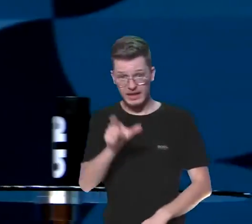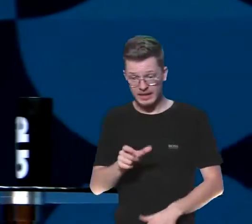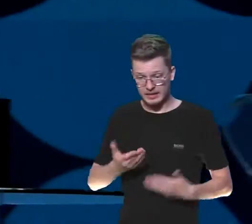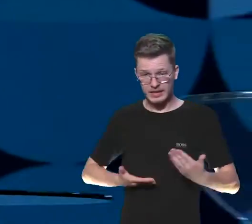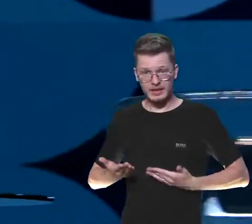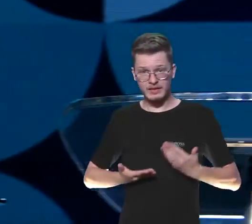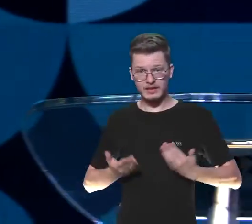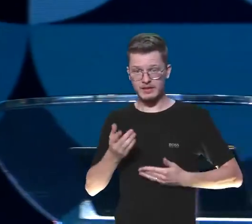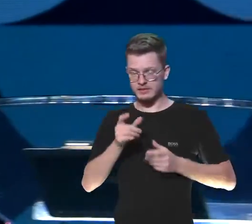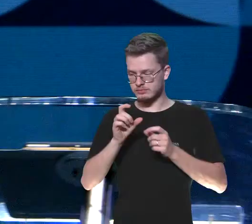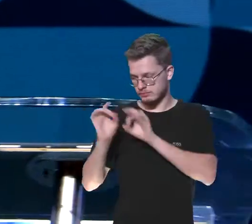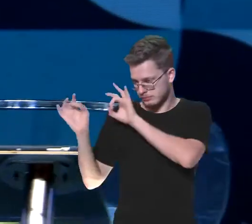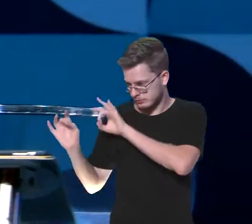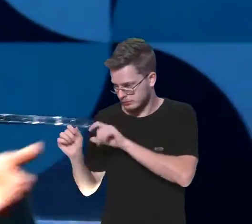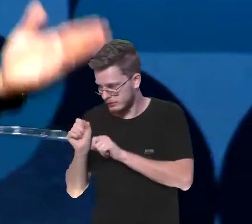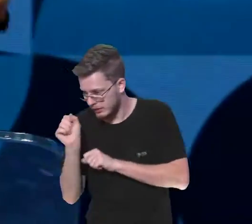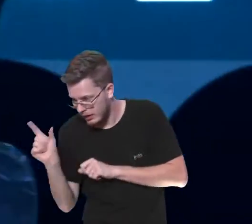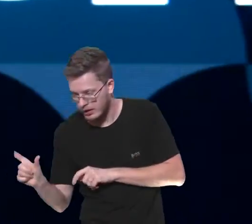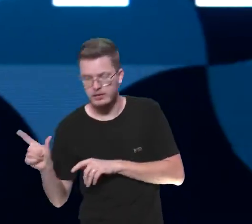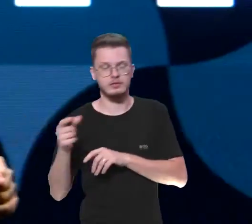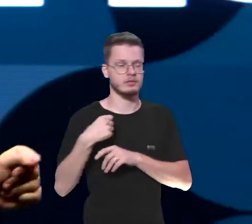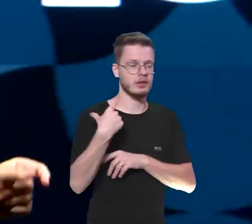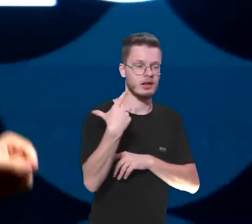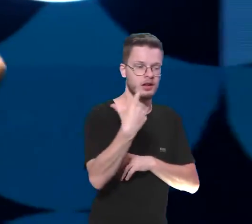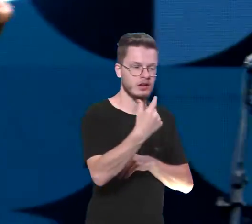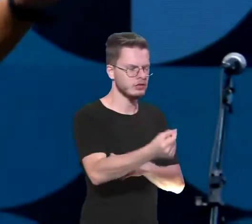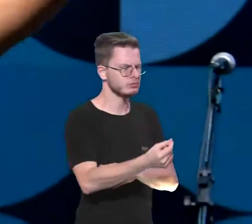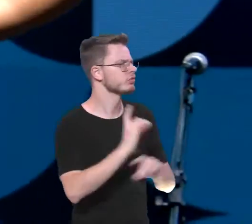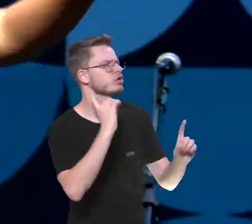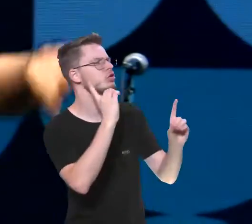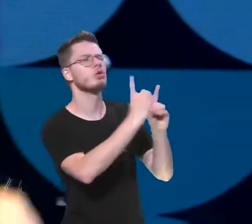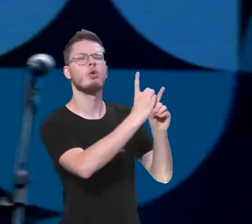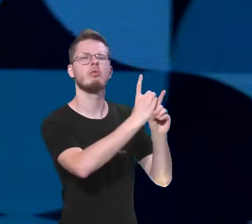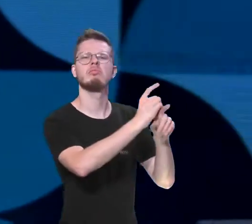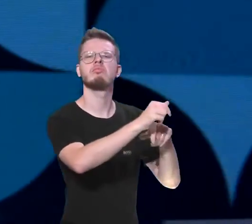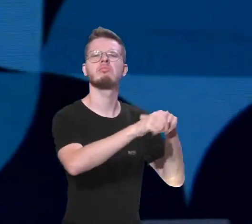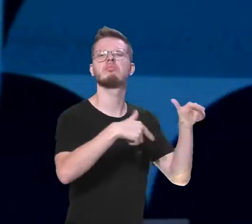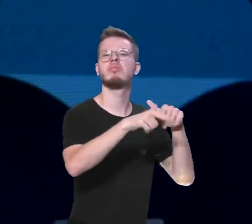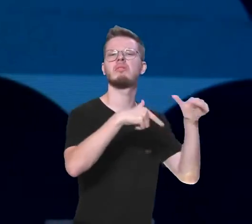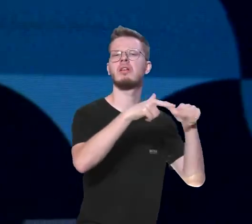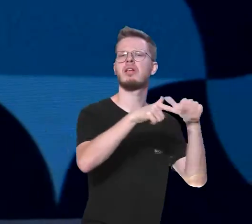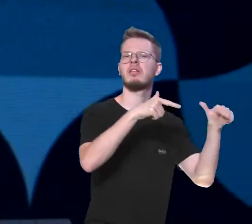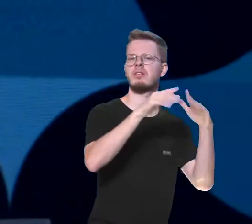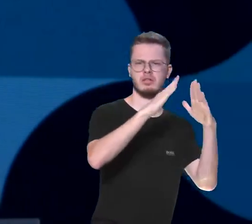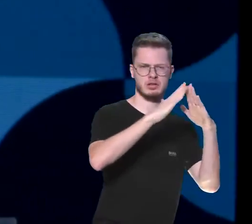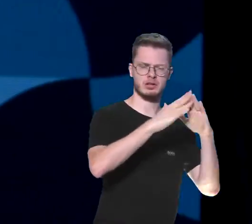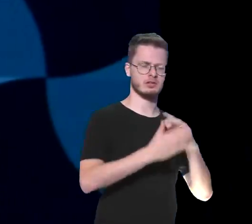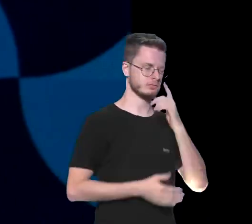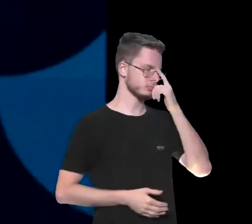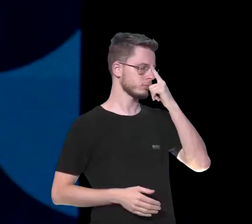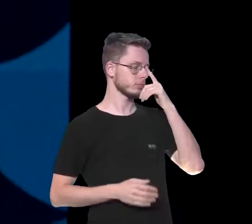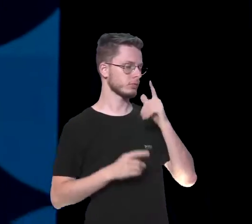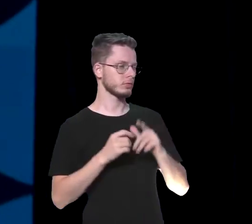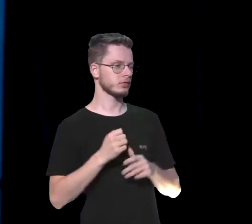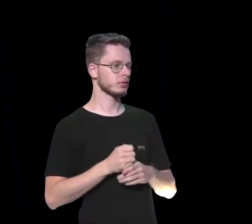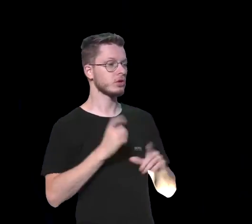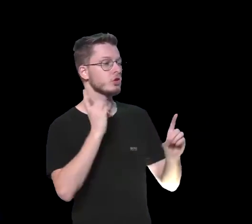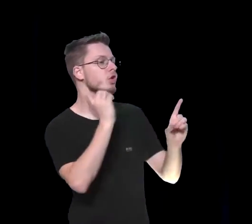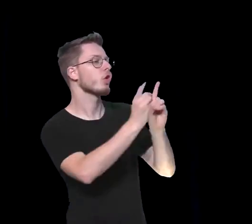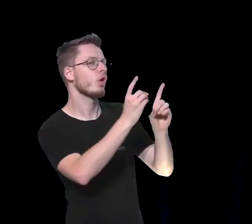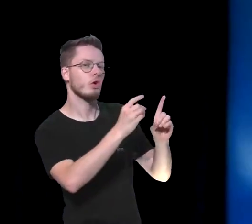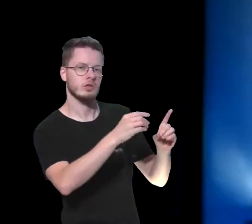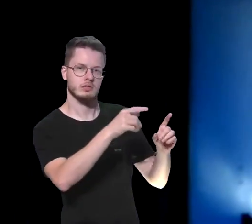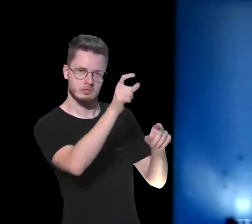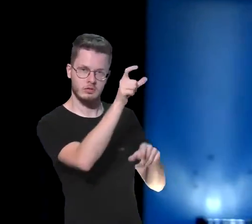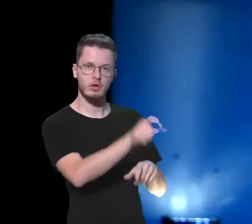ele sai da presença do rei e encontra o funcionário da casa dele. Quando ele encontra o funcionário da